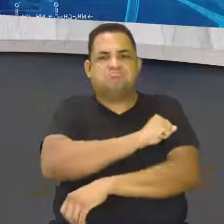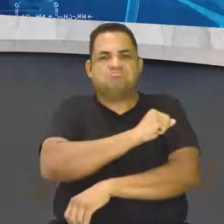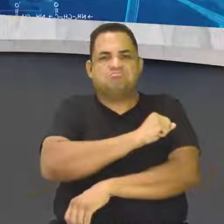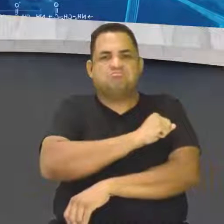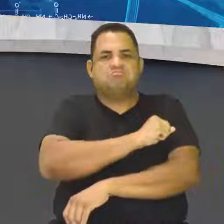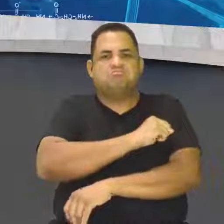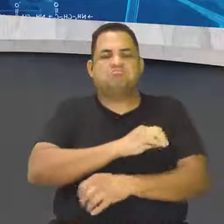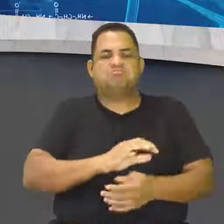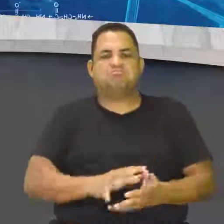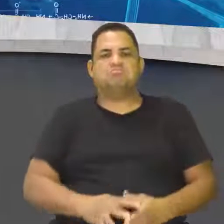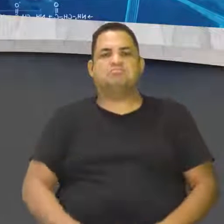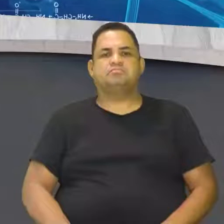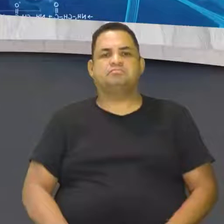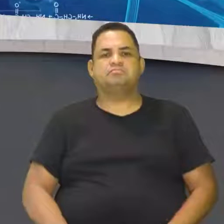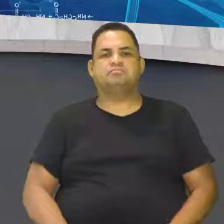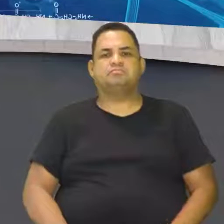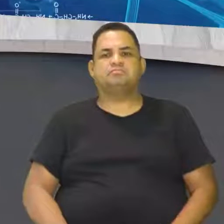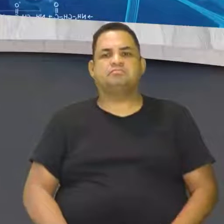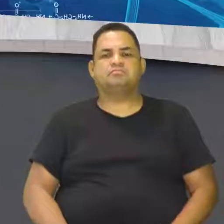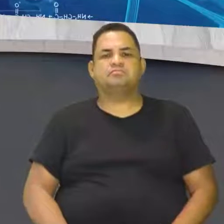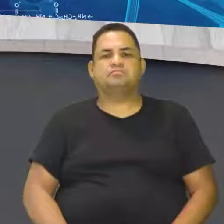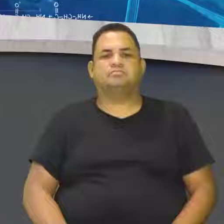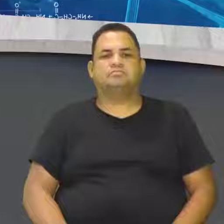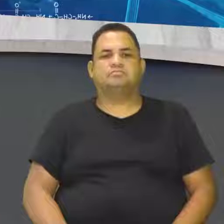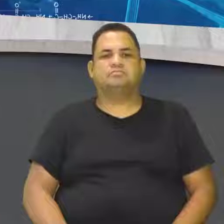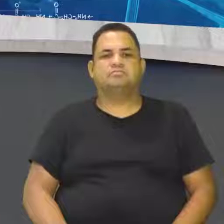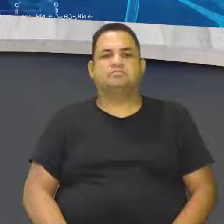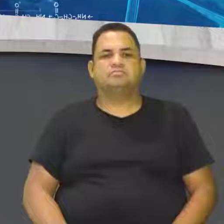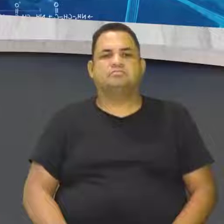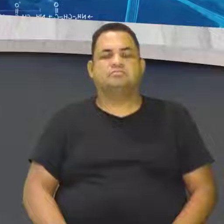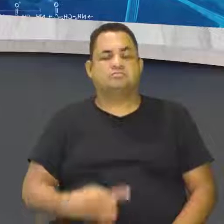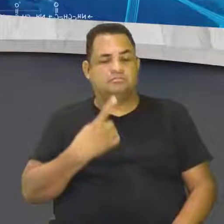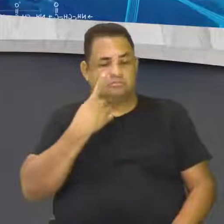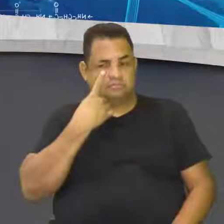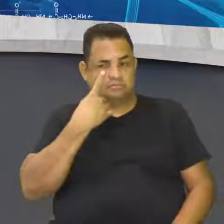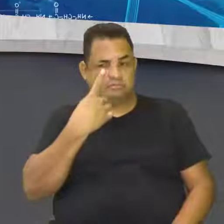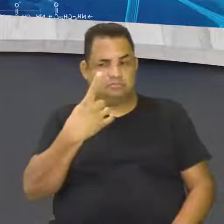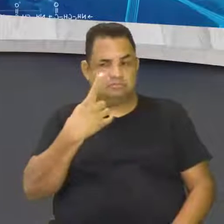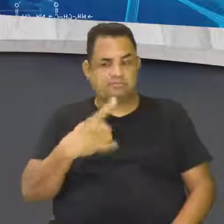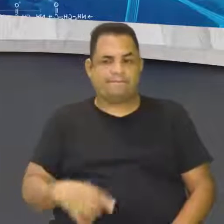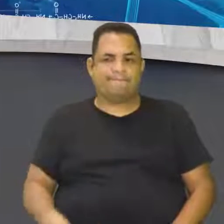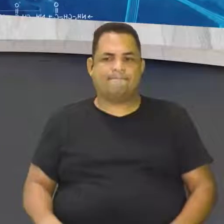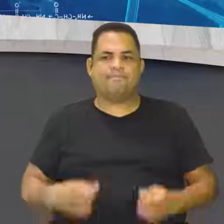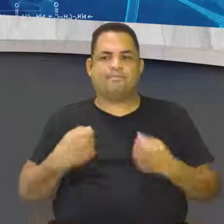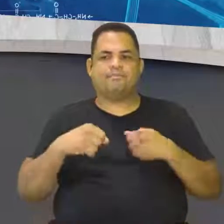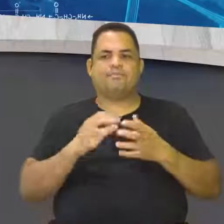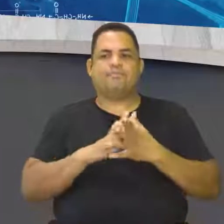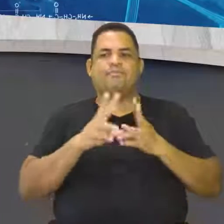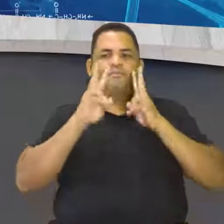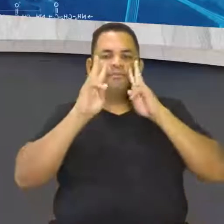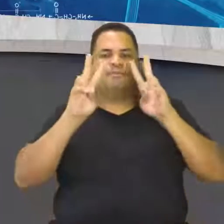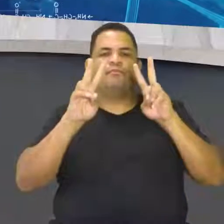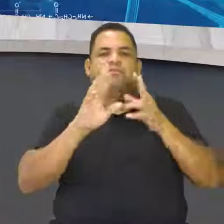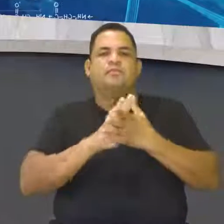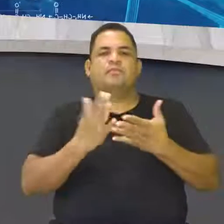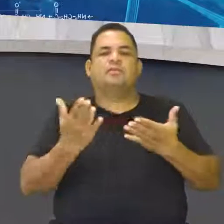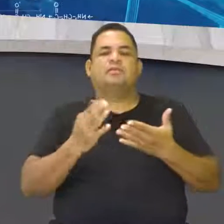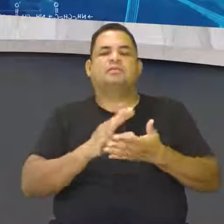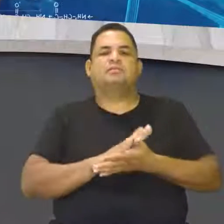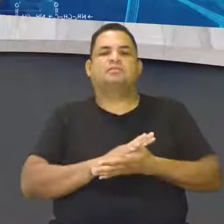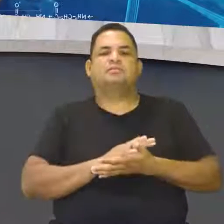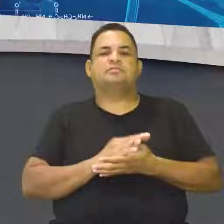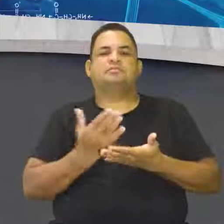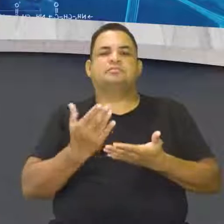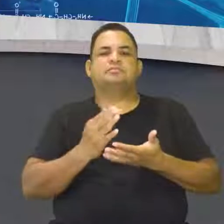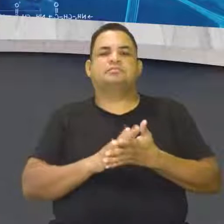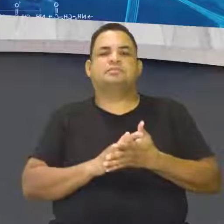Sabrina? É isso aí, pessoal. A gente viu aqui que vocês podem observar que a gente não foge também, né, Almeida,